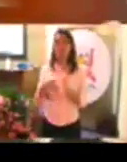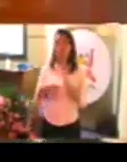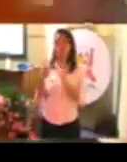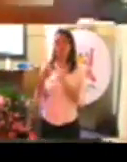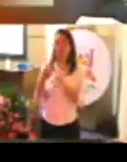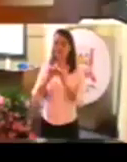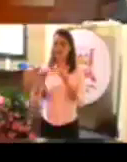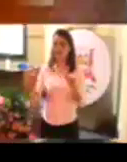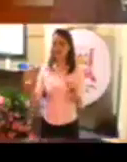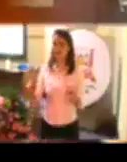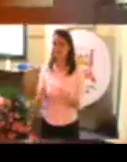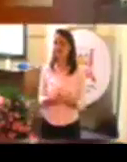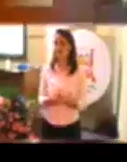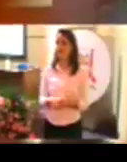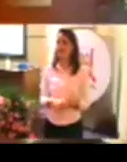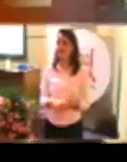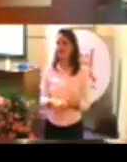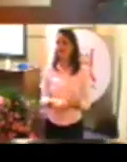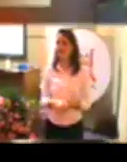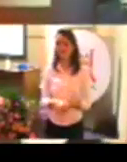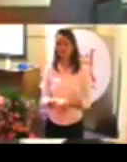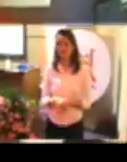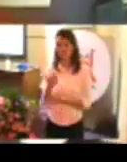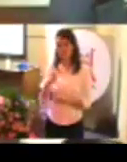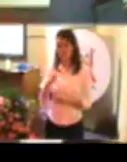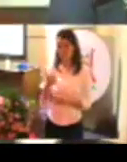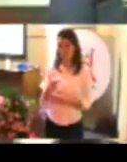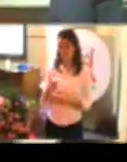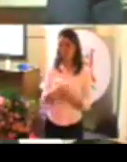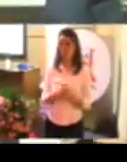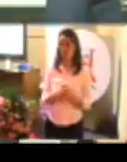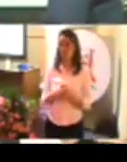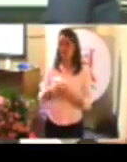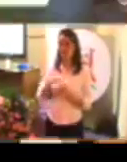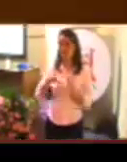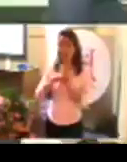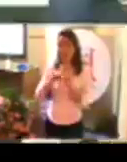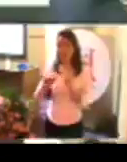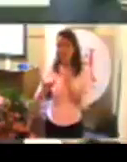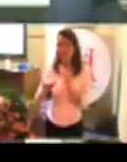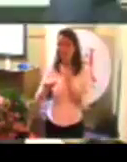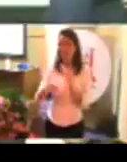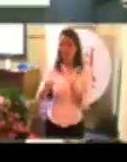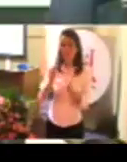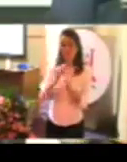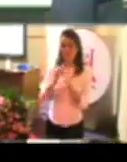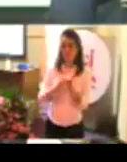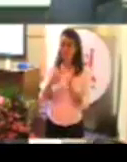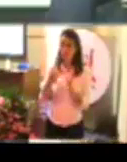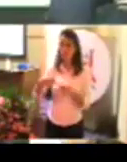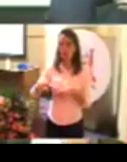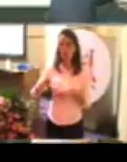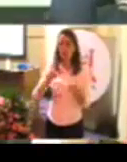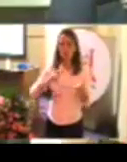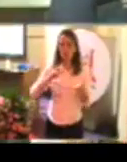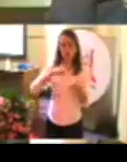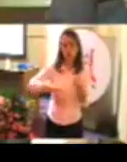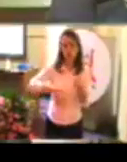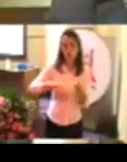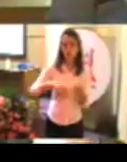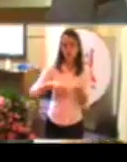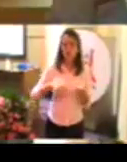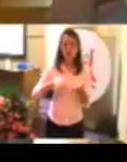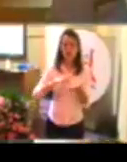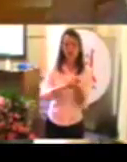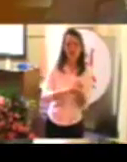vocês, para quem não sabe ainda. Não era obrigatória a realização de concurso público